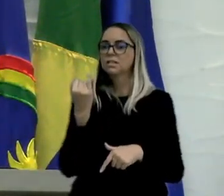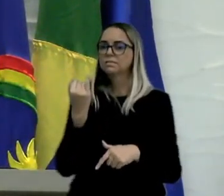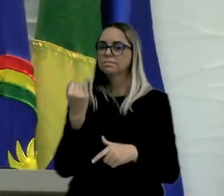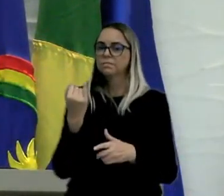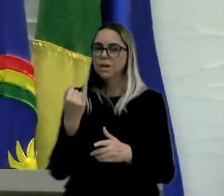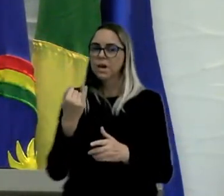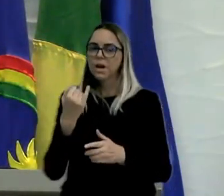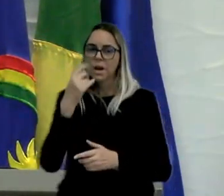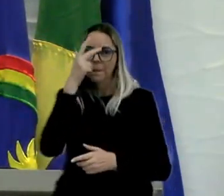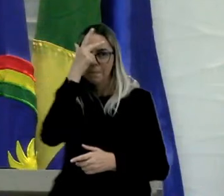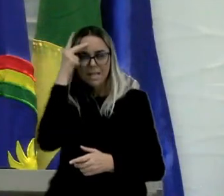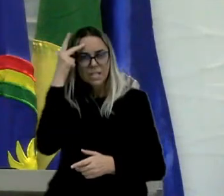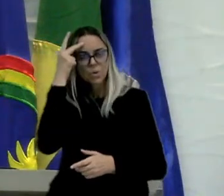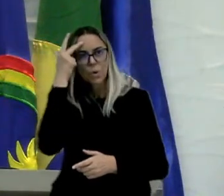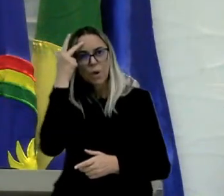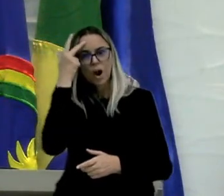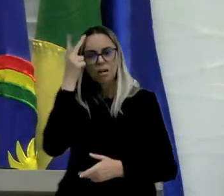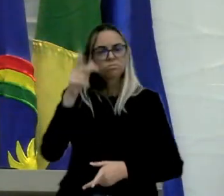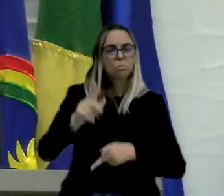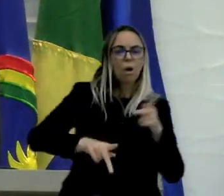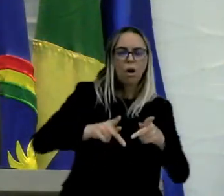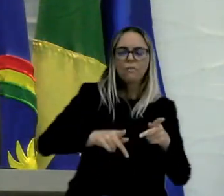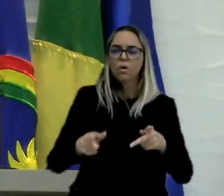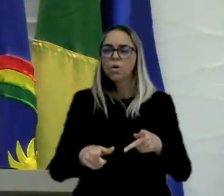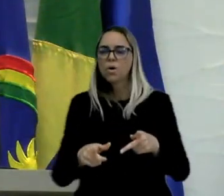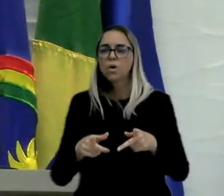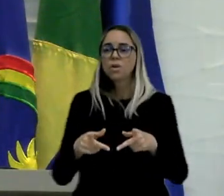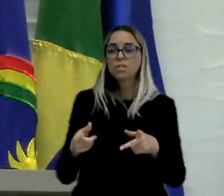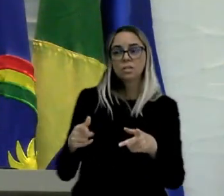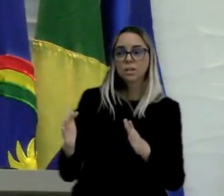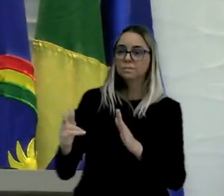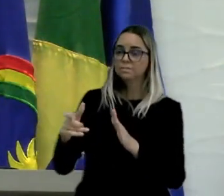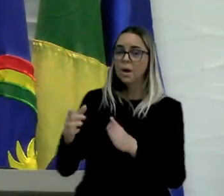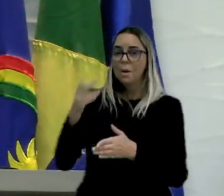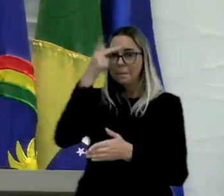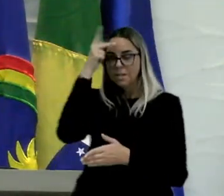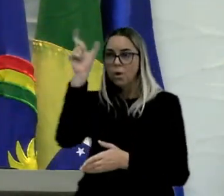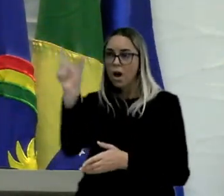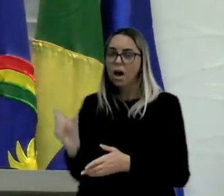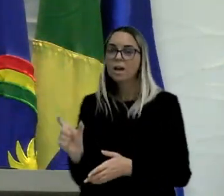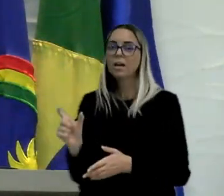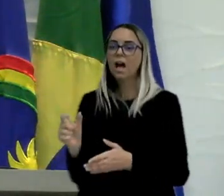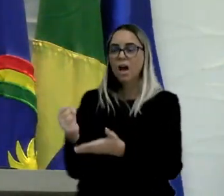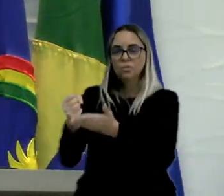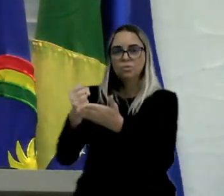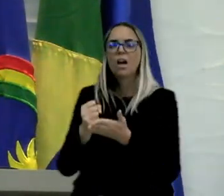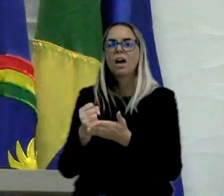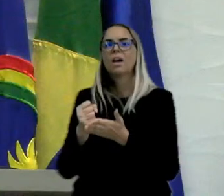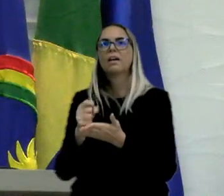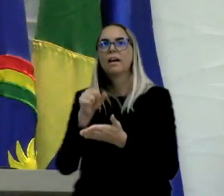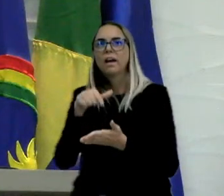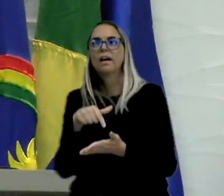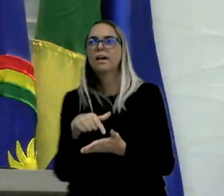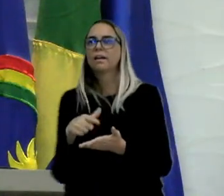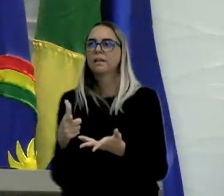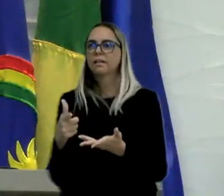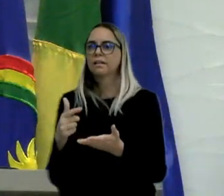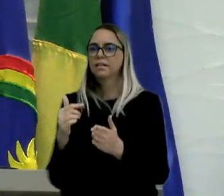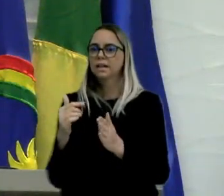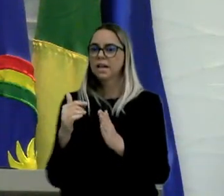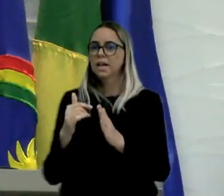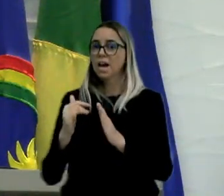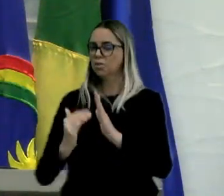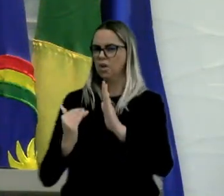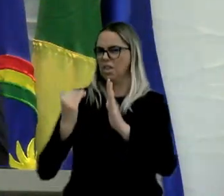da necessidade do Povo eu estive ali na casa de apoio e fui